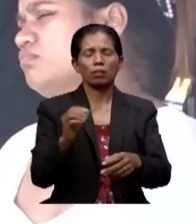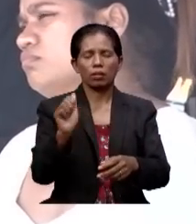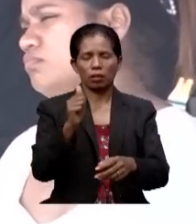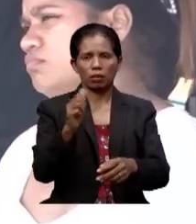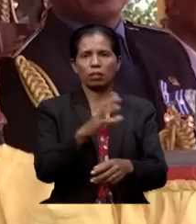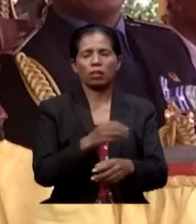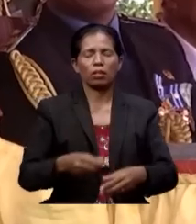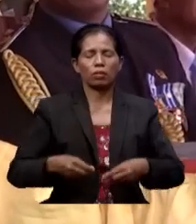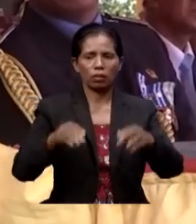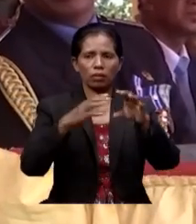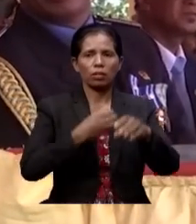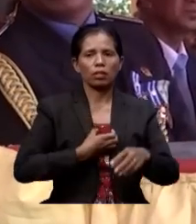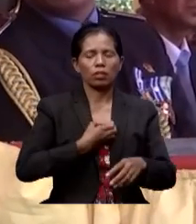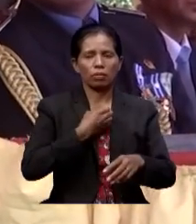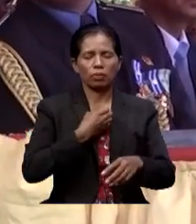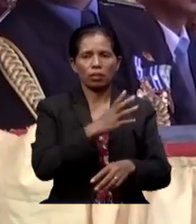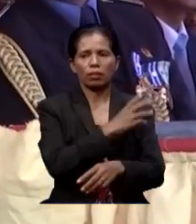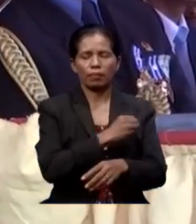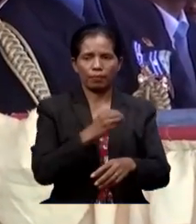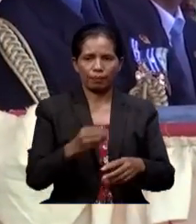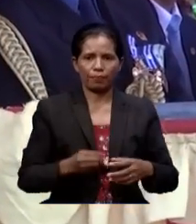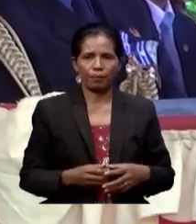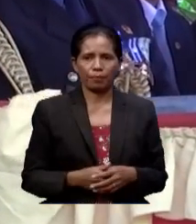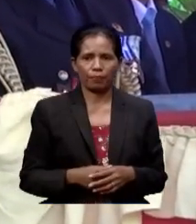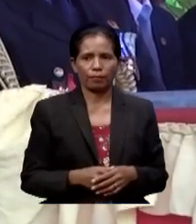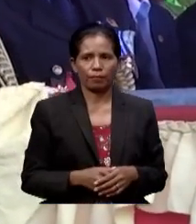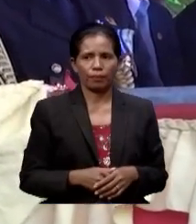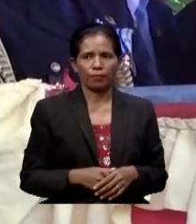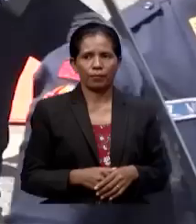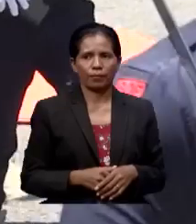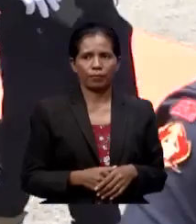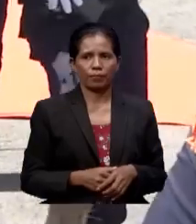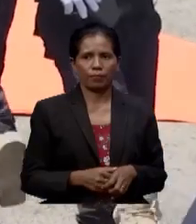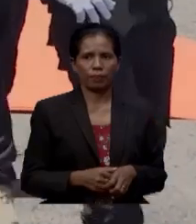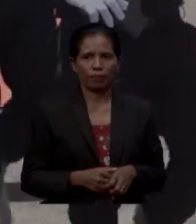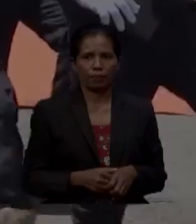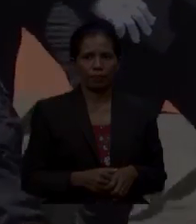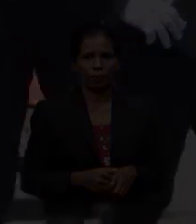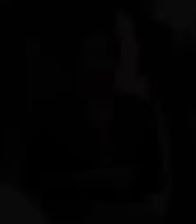hetan atribuisaun medalia servisu ho grau prata. João Carlos, Maritu da Costa, GMN.